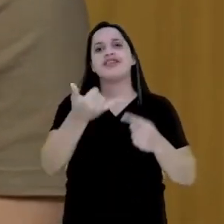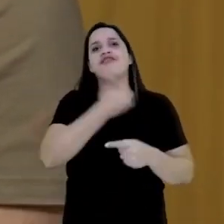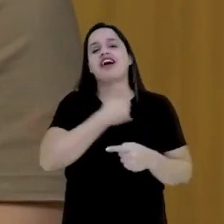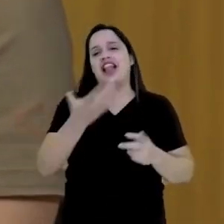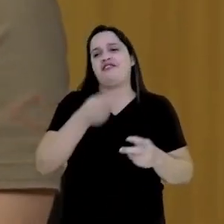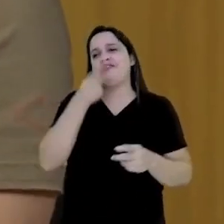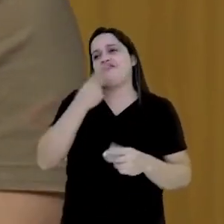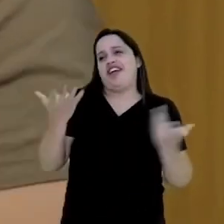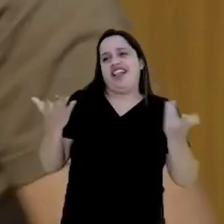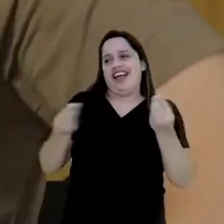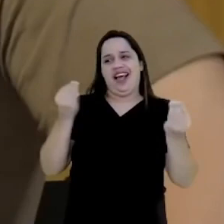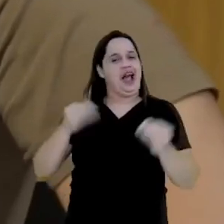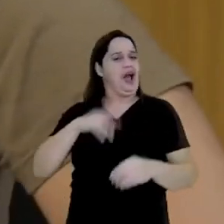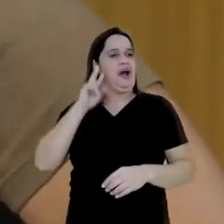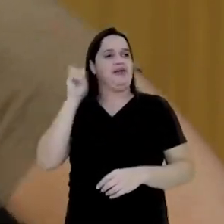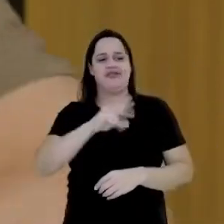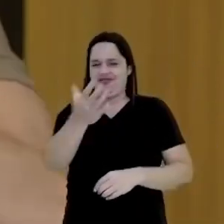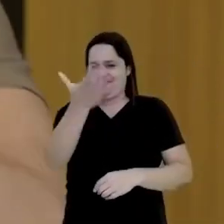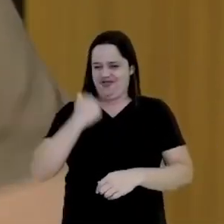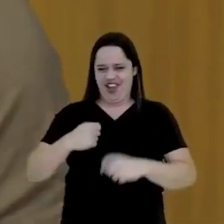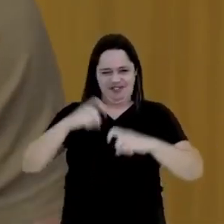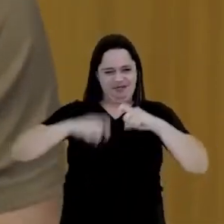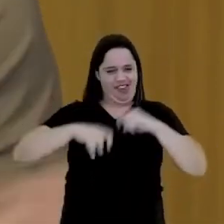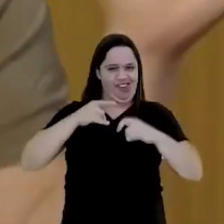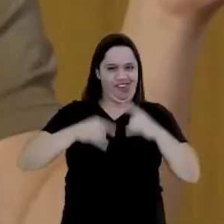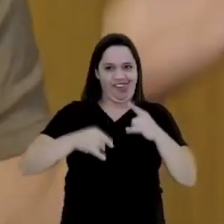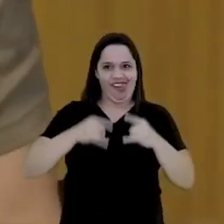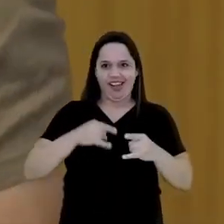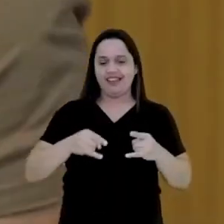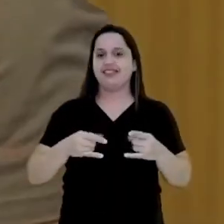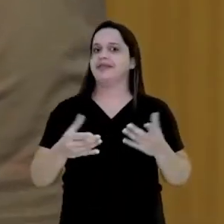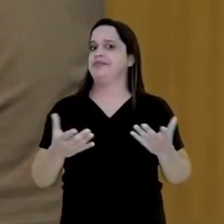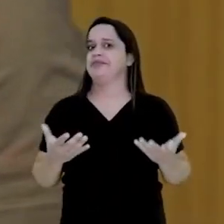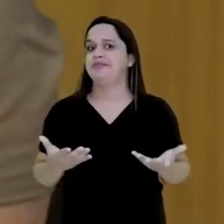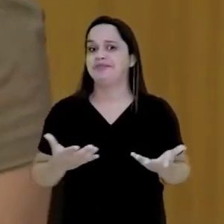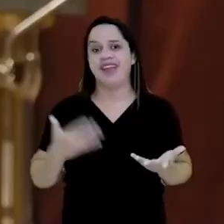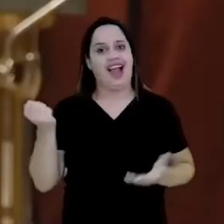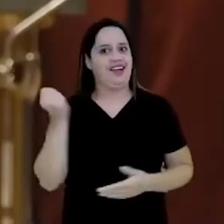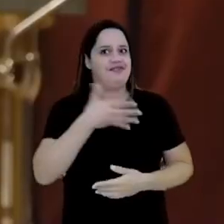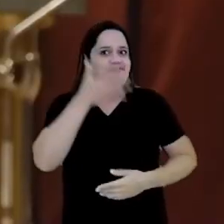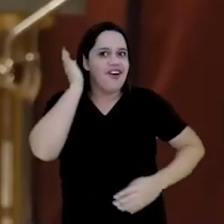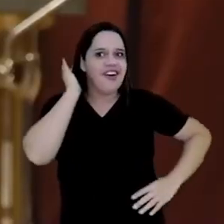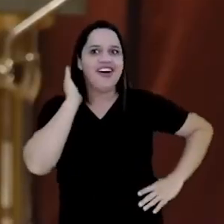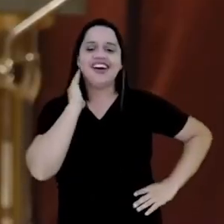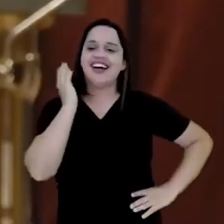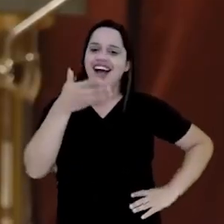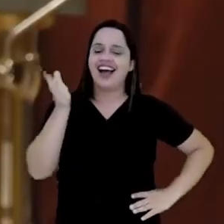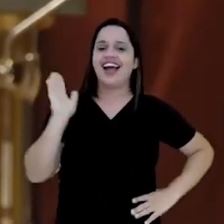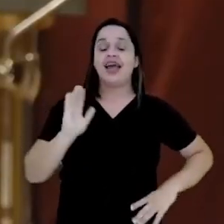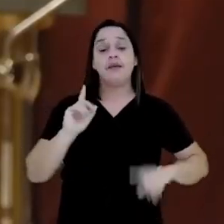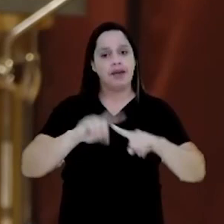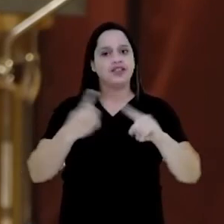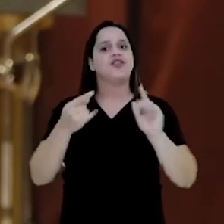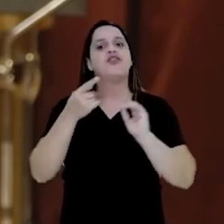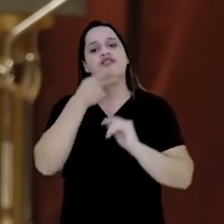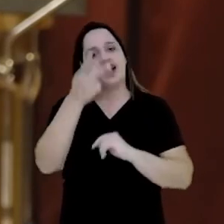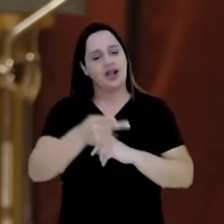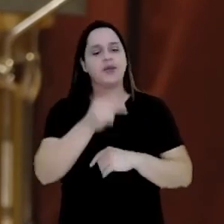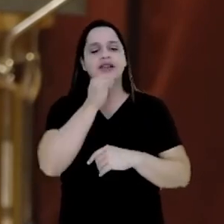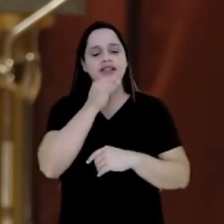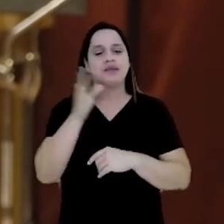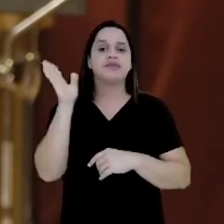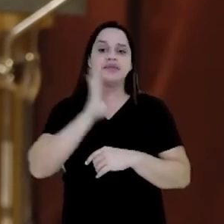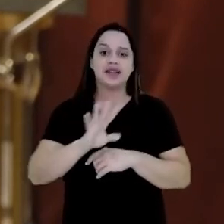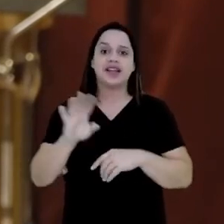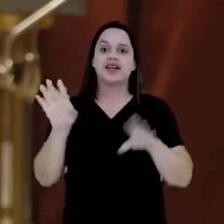posso falar mal vem cá olha só é também vou te dar um exemplo bem